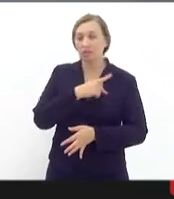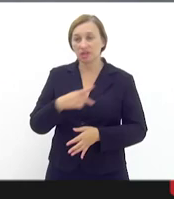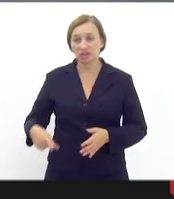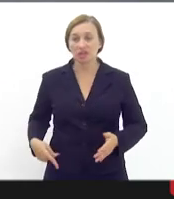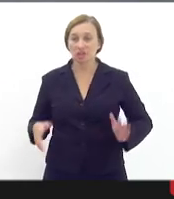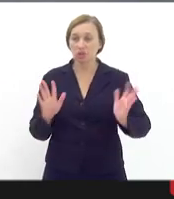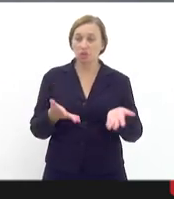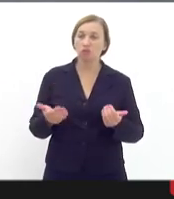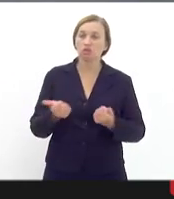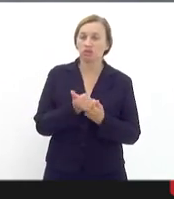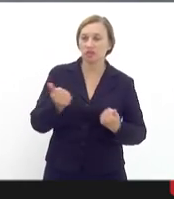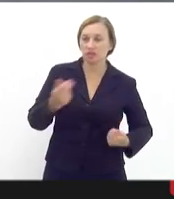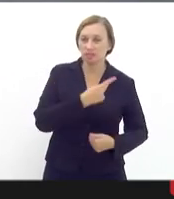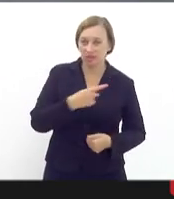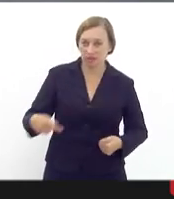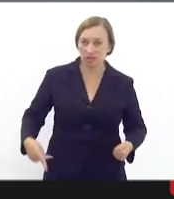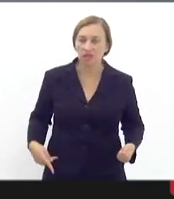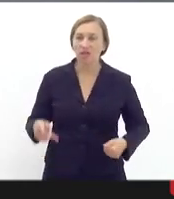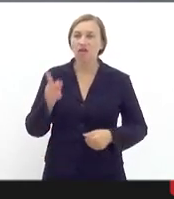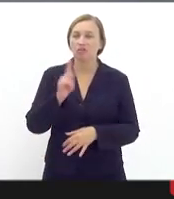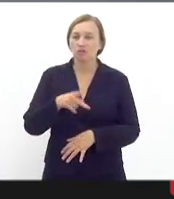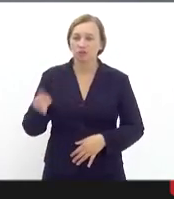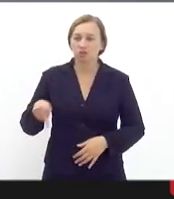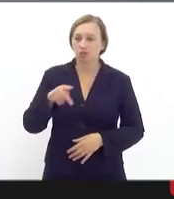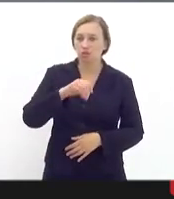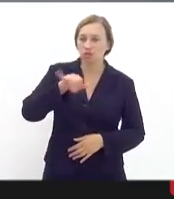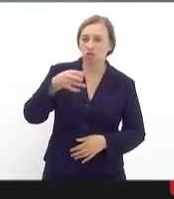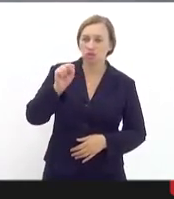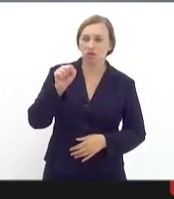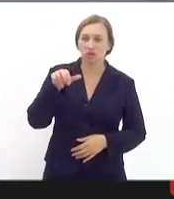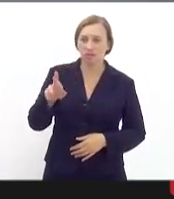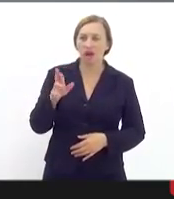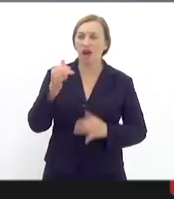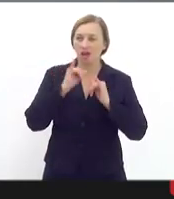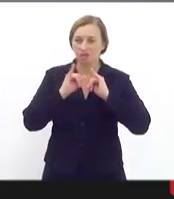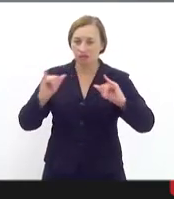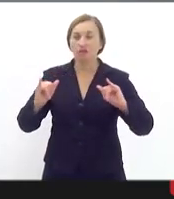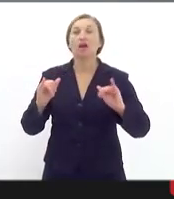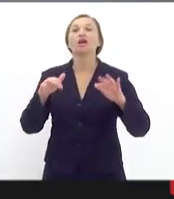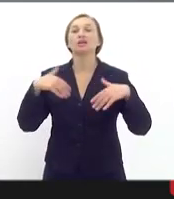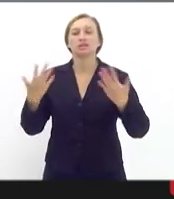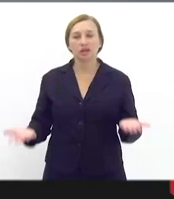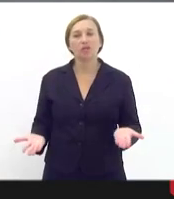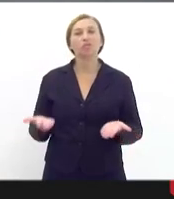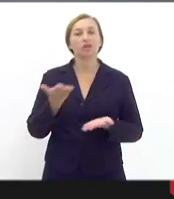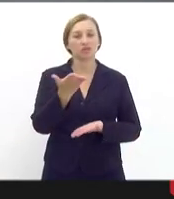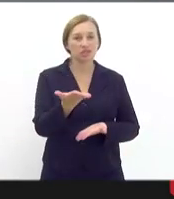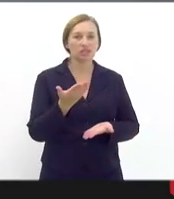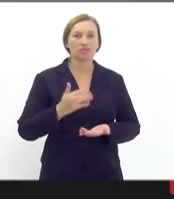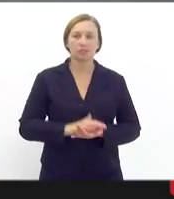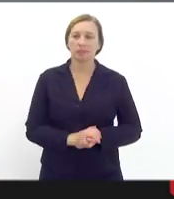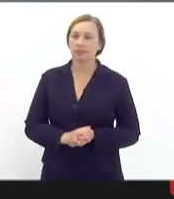meu companheiro também, professor Josemar. Então, eu queria dar esses avisos, mas então, para você...